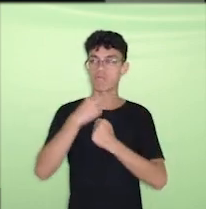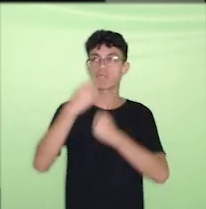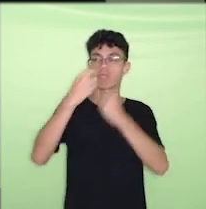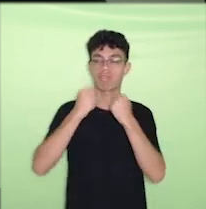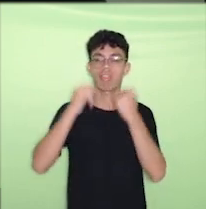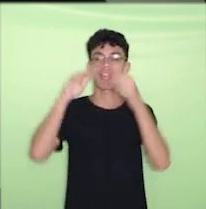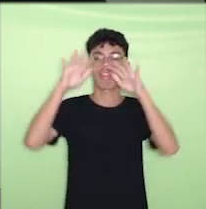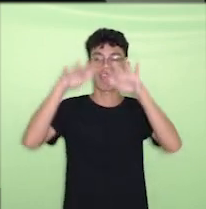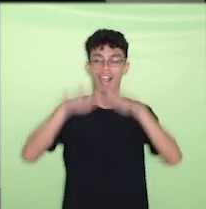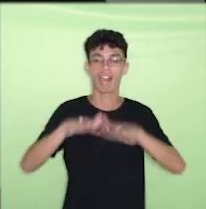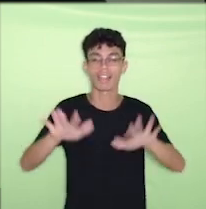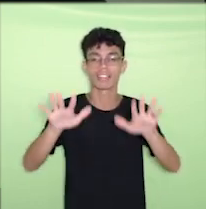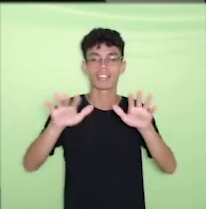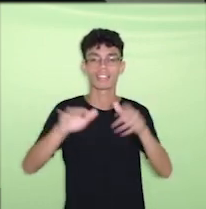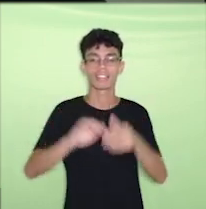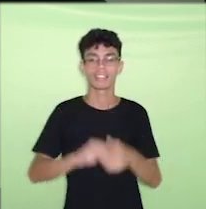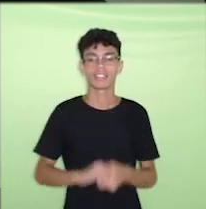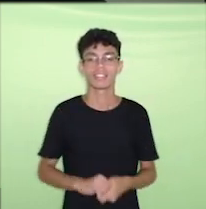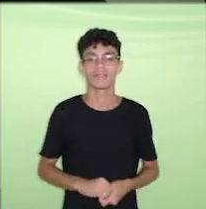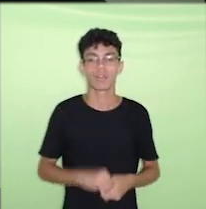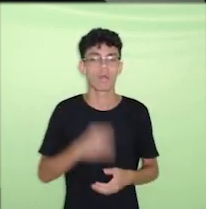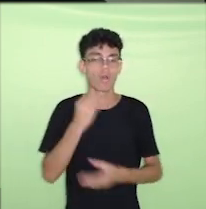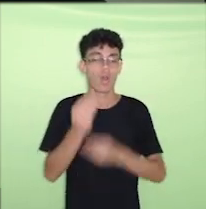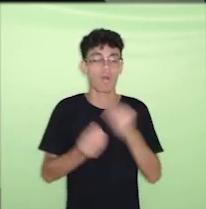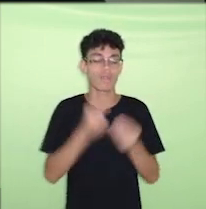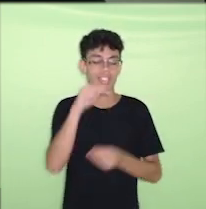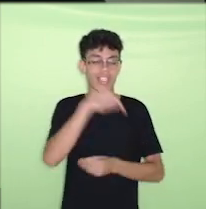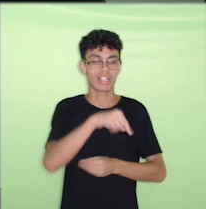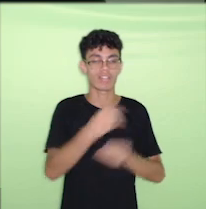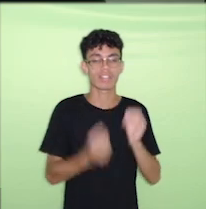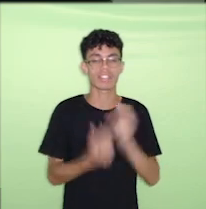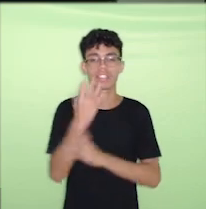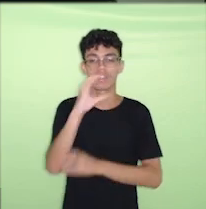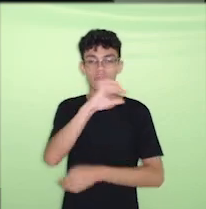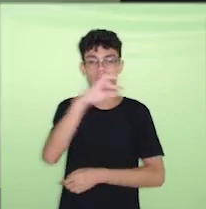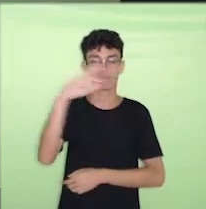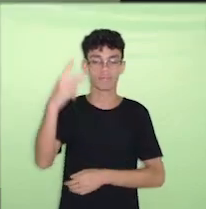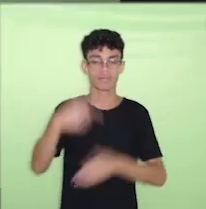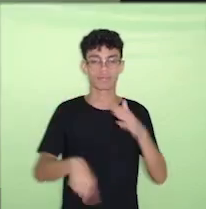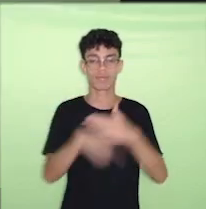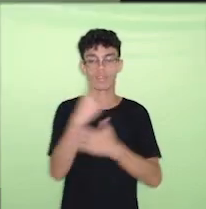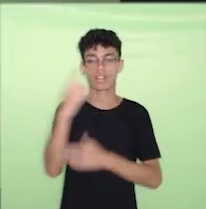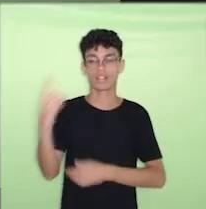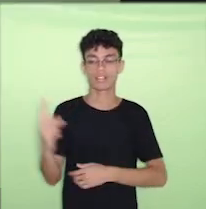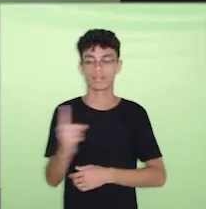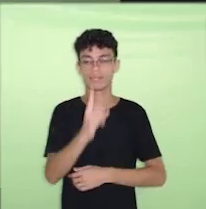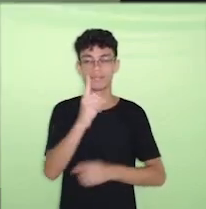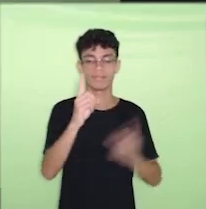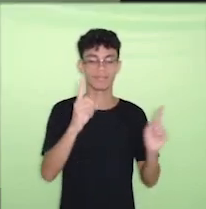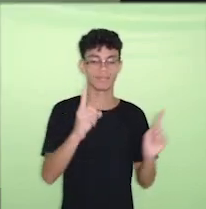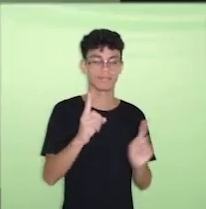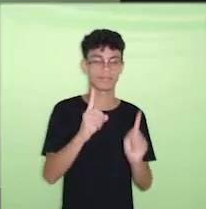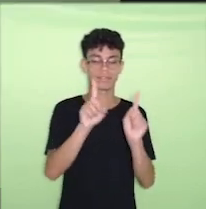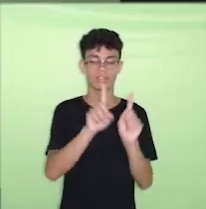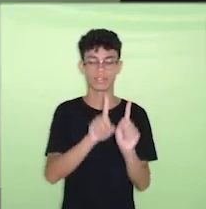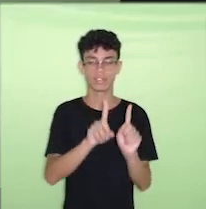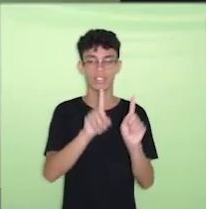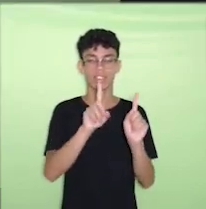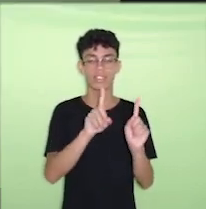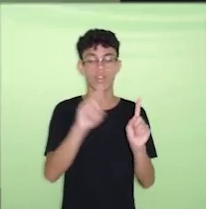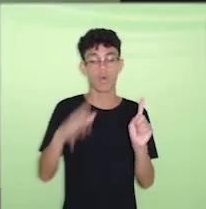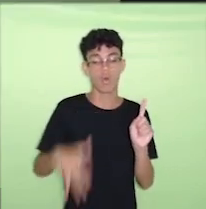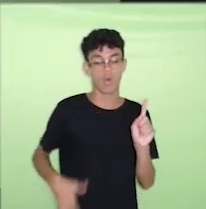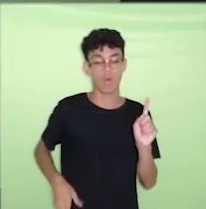se ela o tivesse inventado. A primeira cooperadora aproxima-se de onde está a América e retira